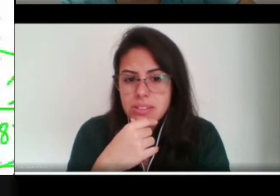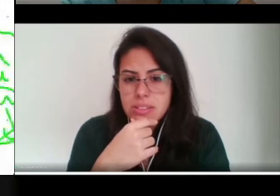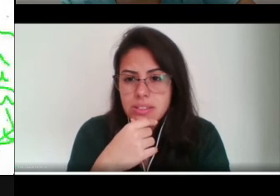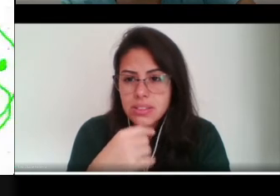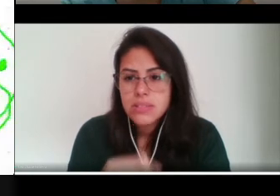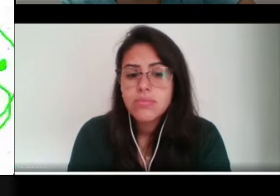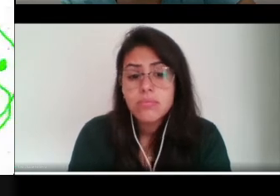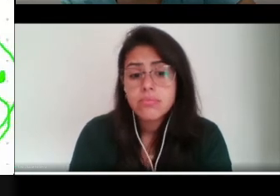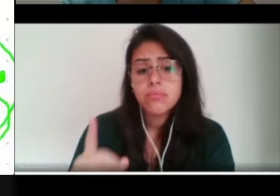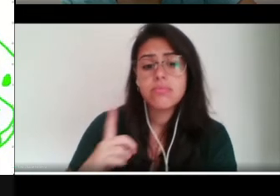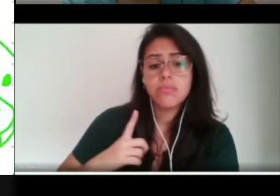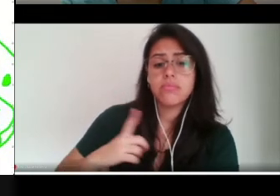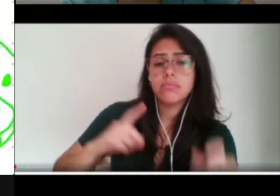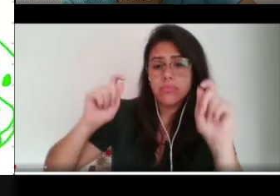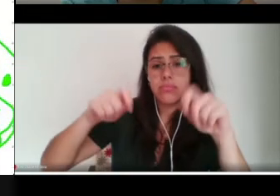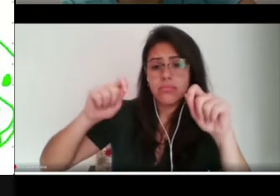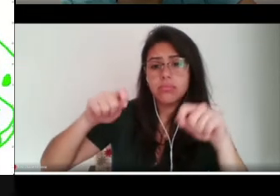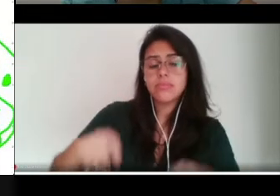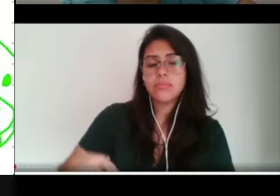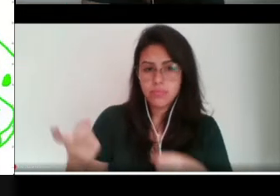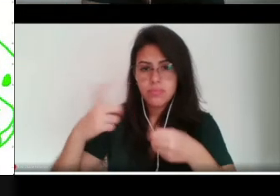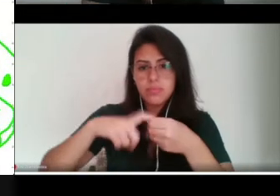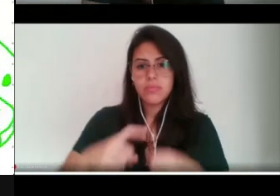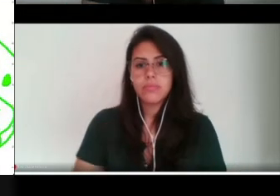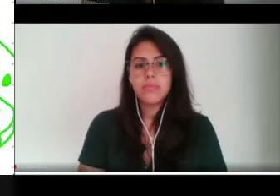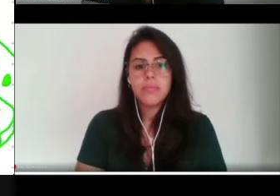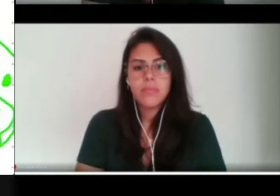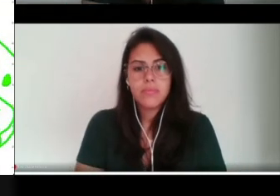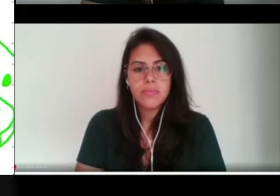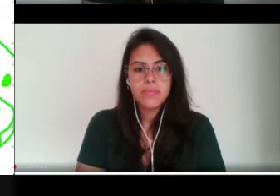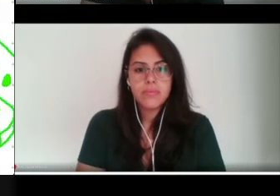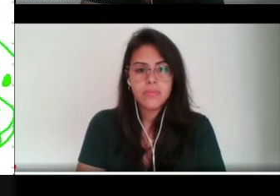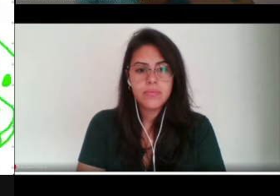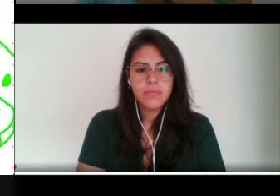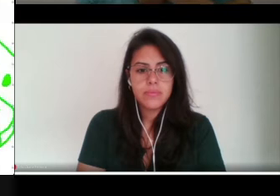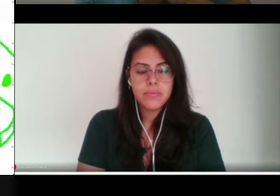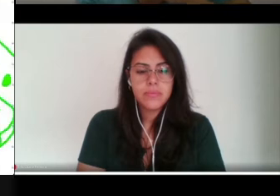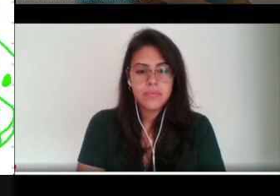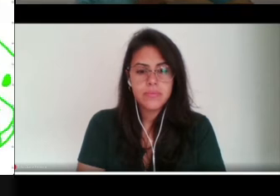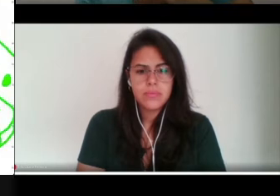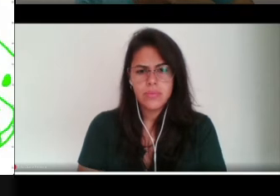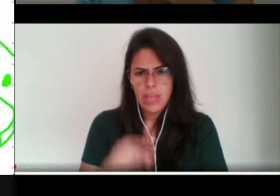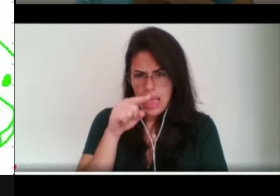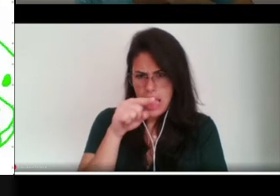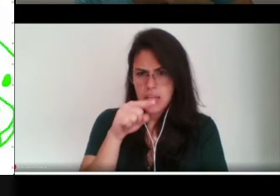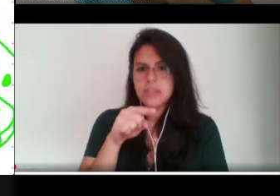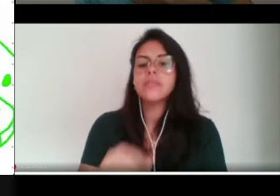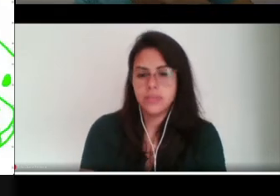Essa aqui. Essa aqui? É isso mesmo, professora.